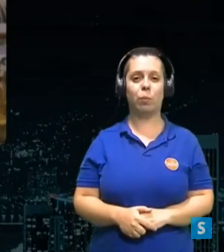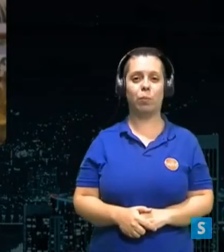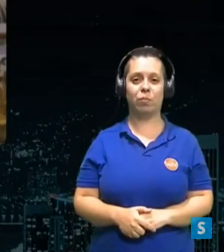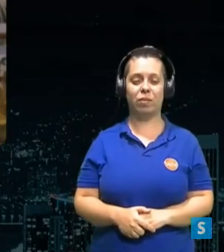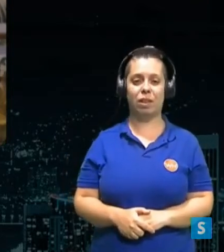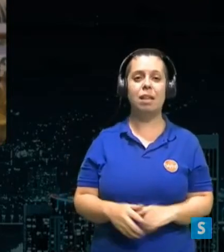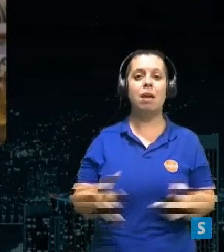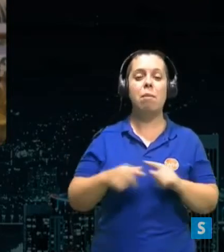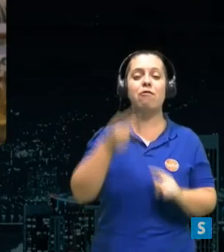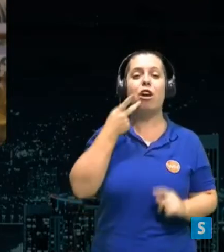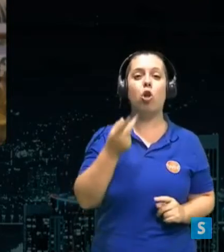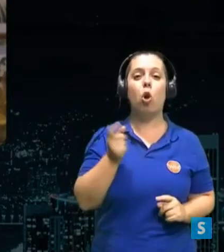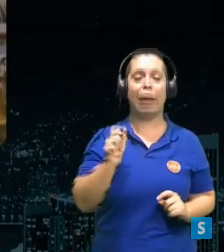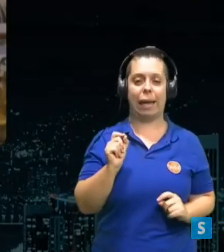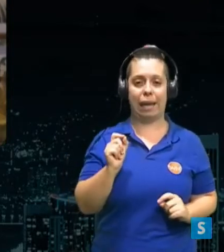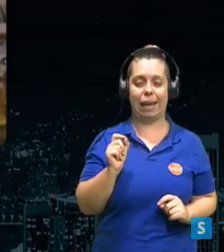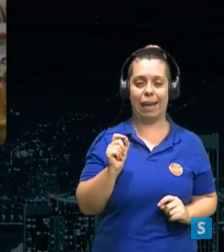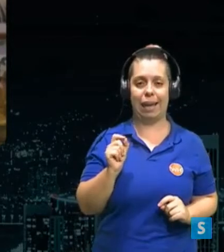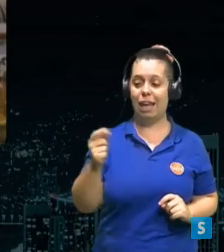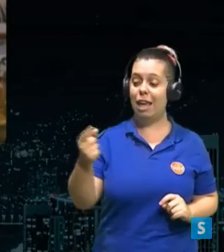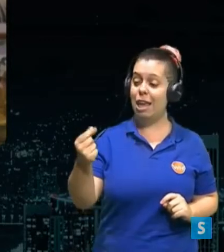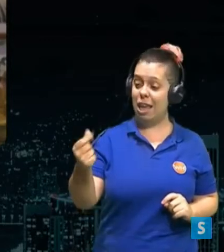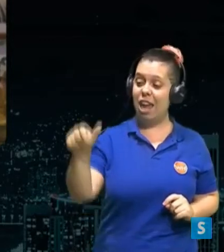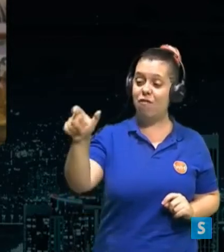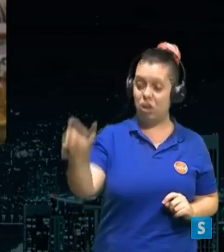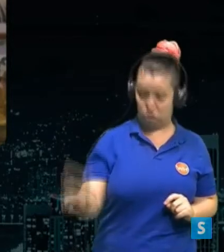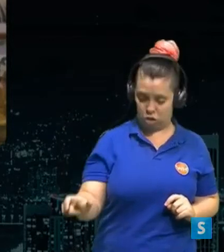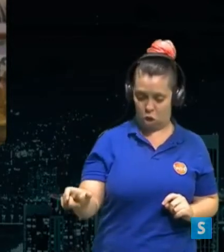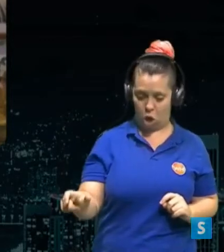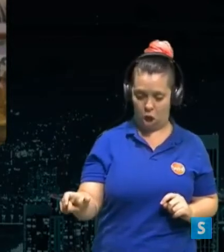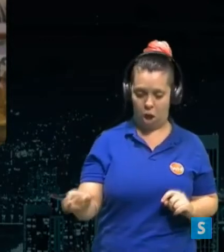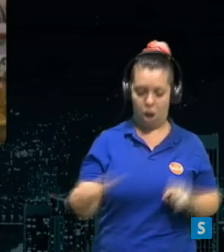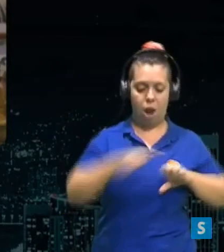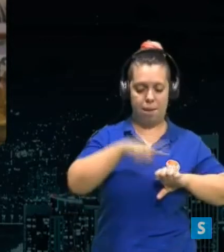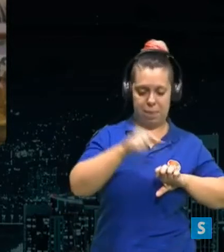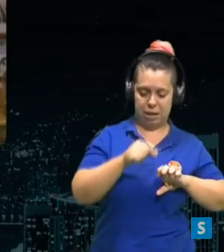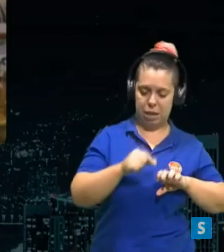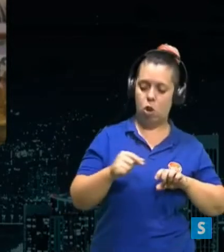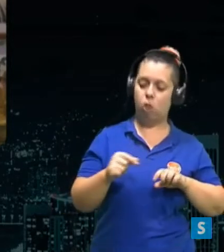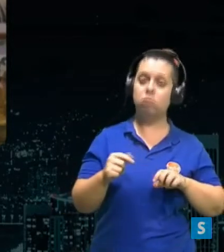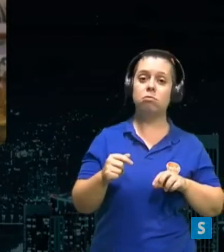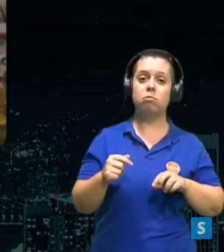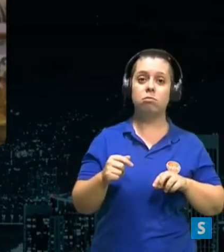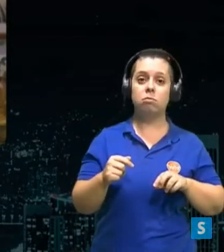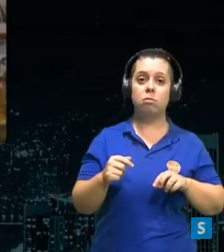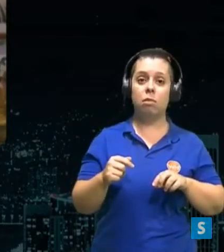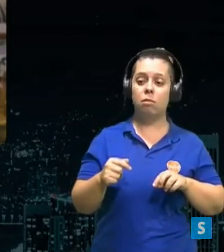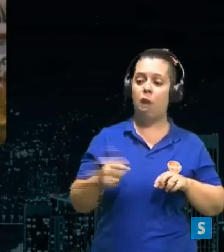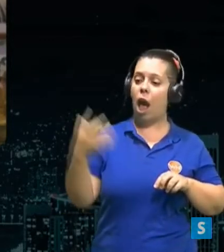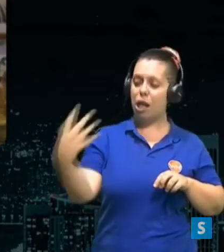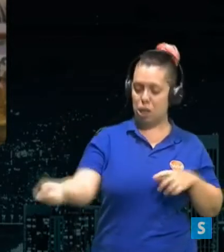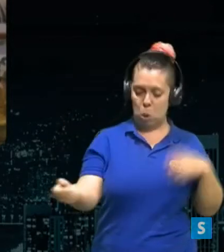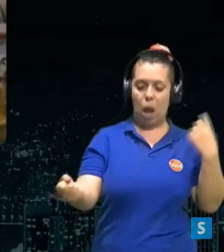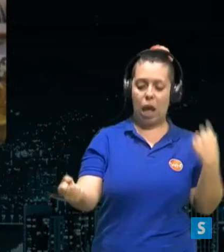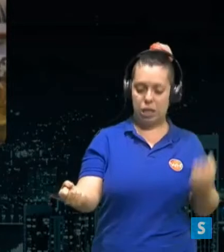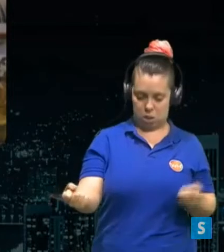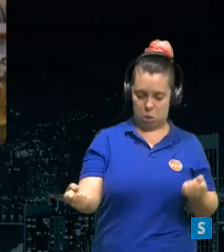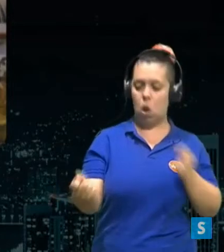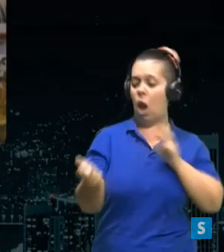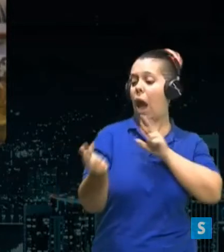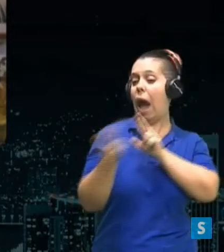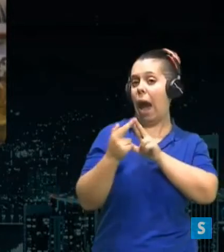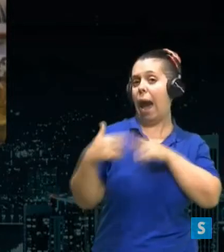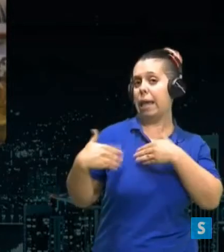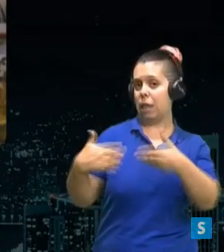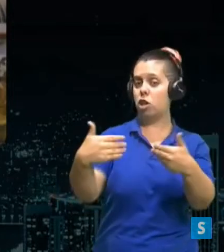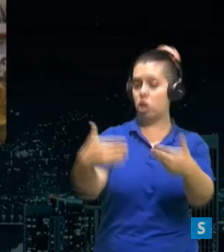a o relacionamento que que continua depois do Pit entre o o investidor e o